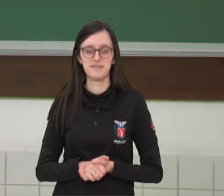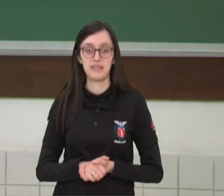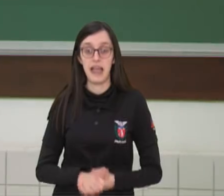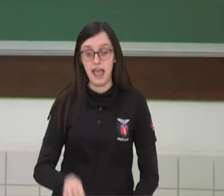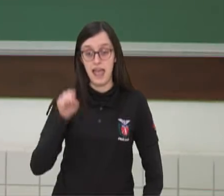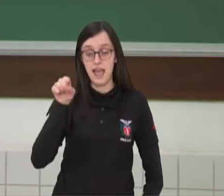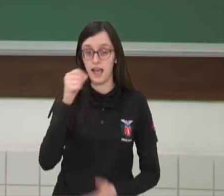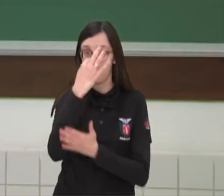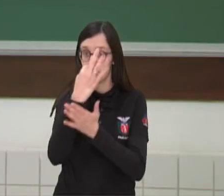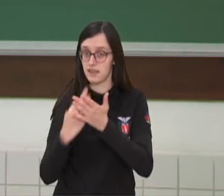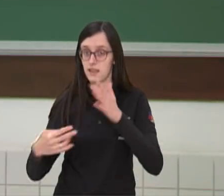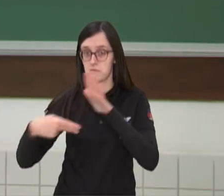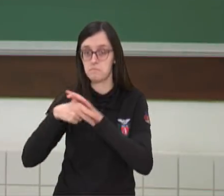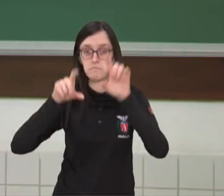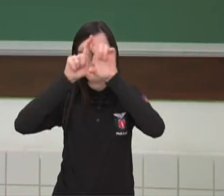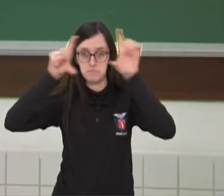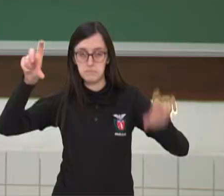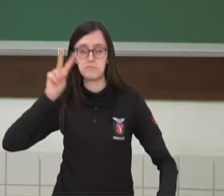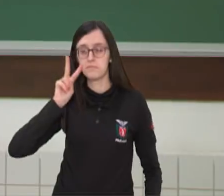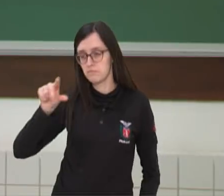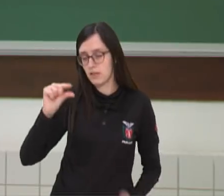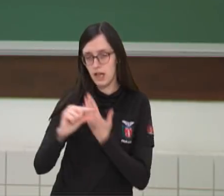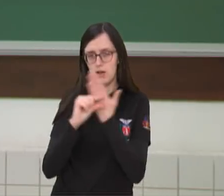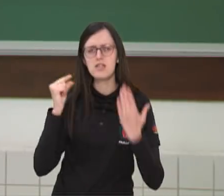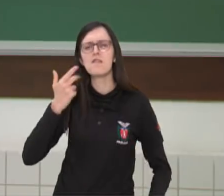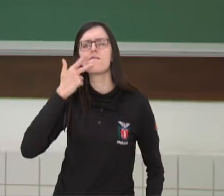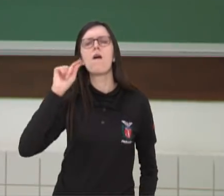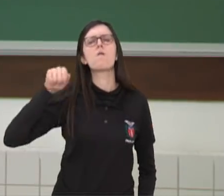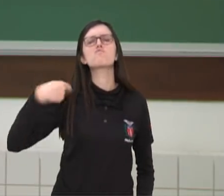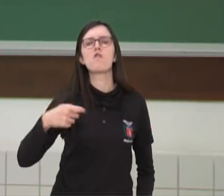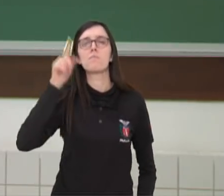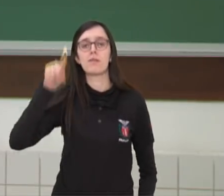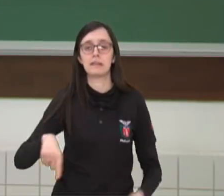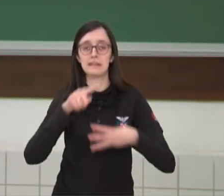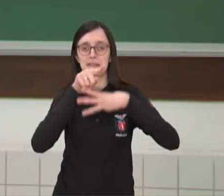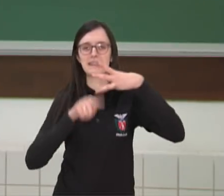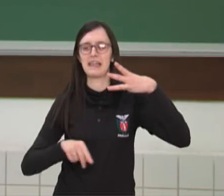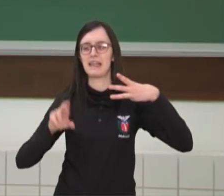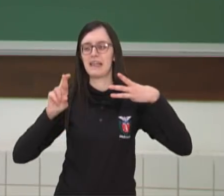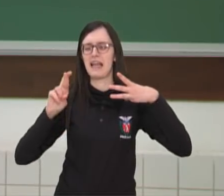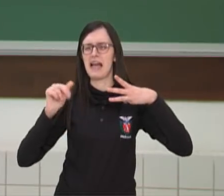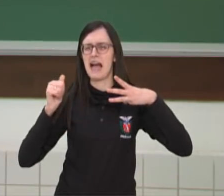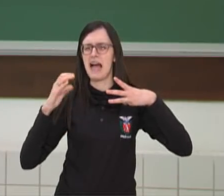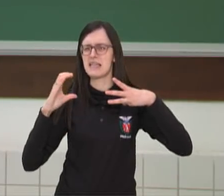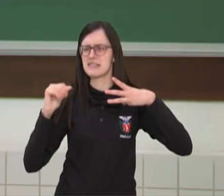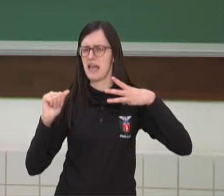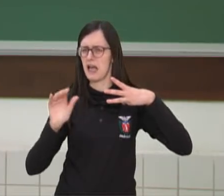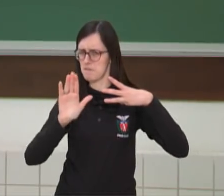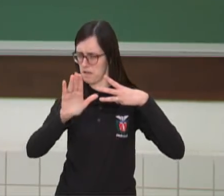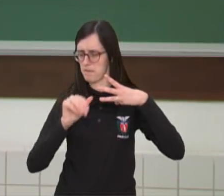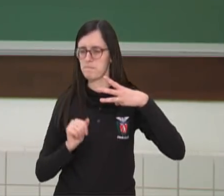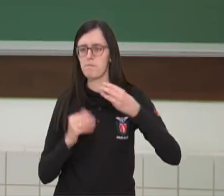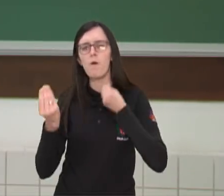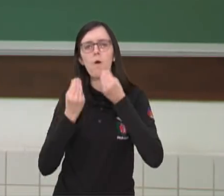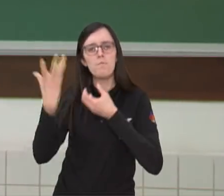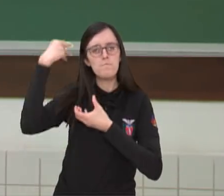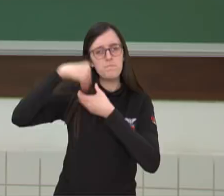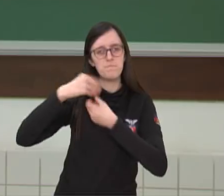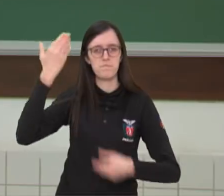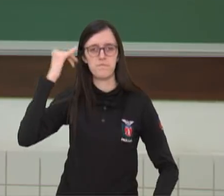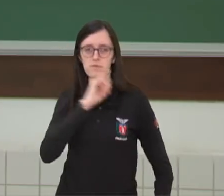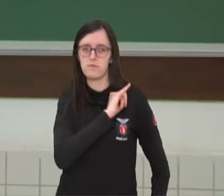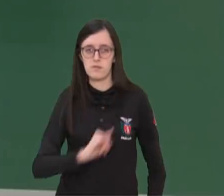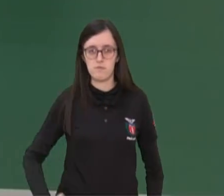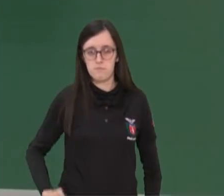Esse texto do von Martius fala sobre 3 raças. Como que no Império do Brasil essas